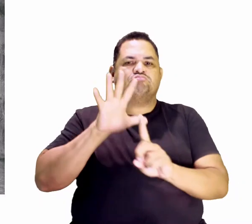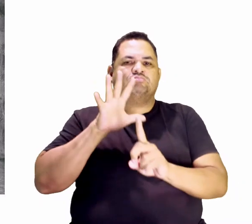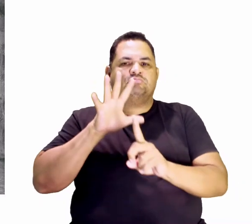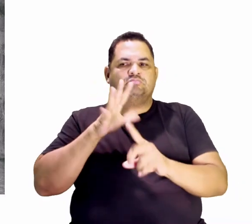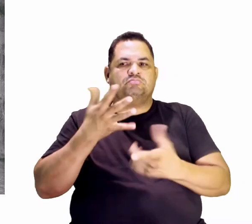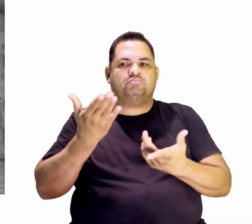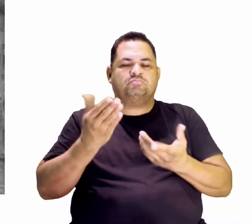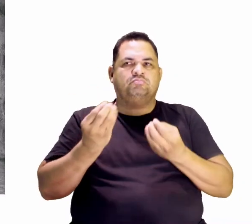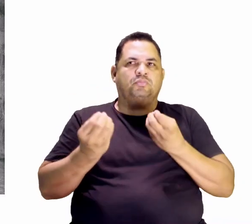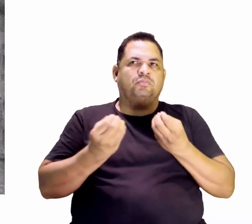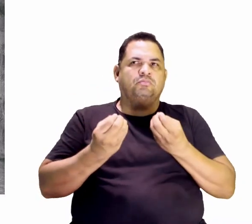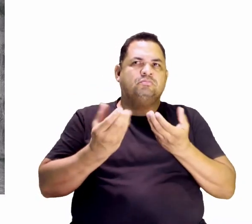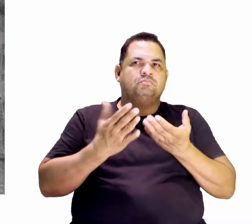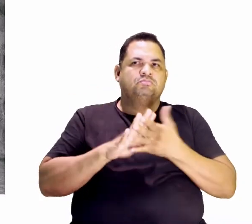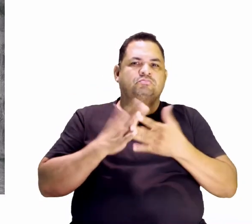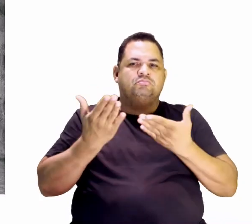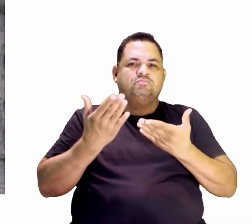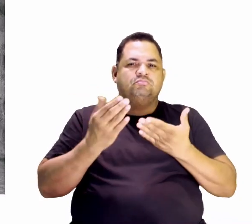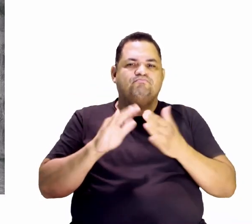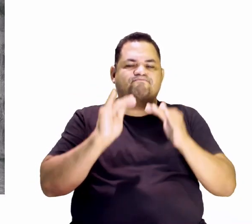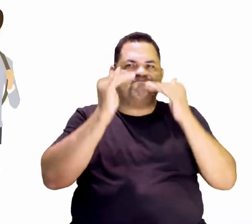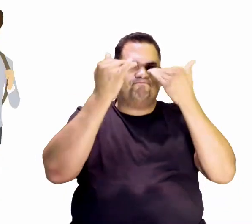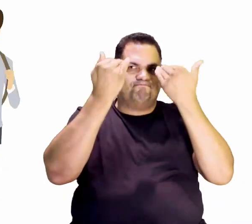né? O quanto isso te chama atenção.